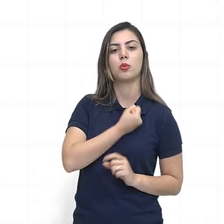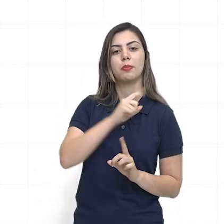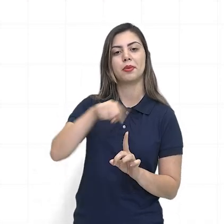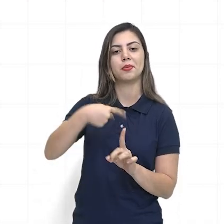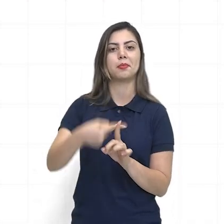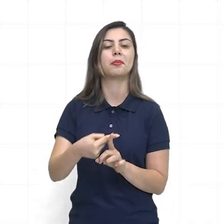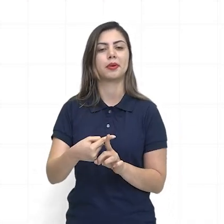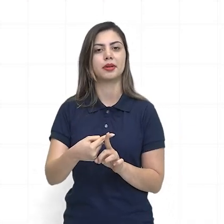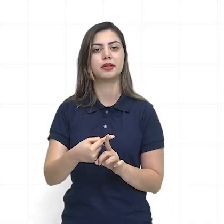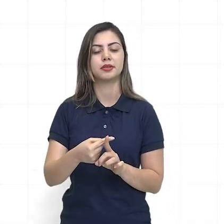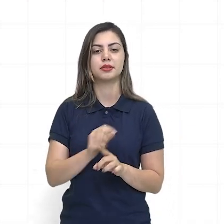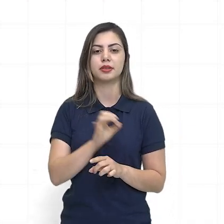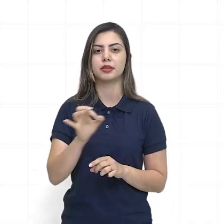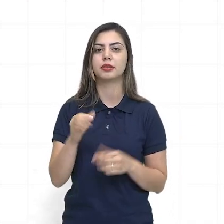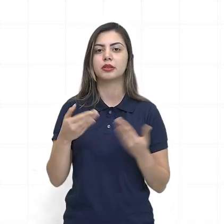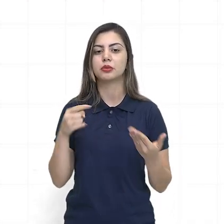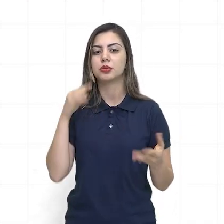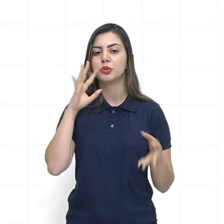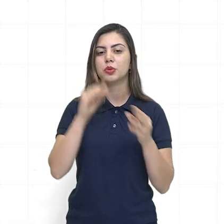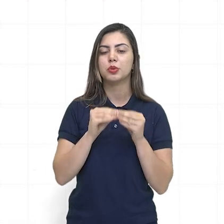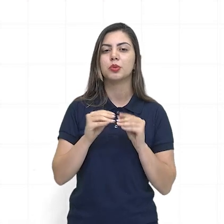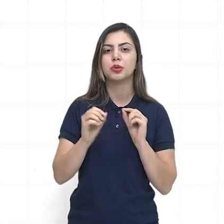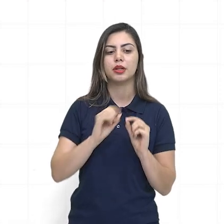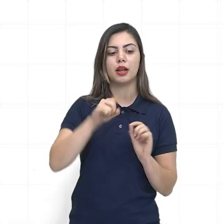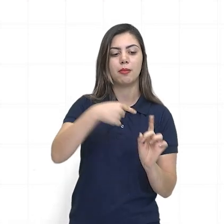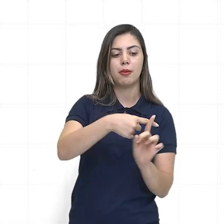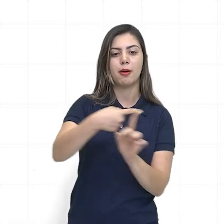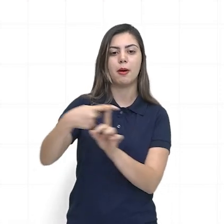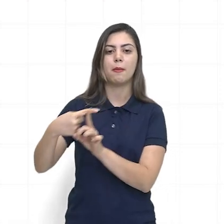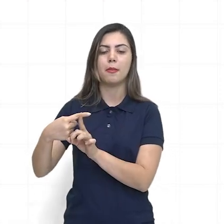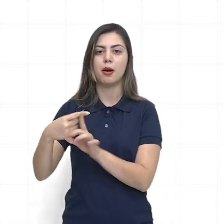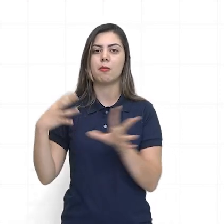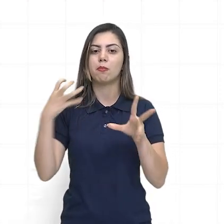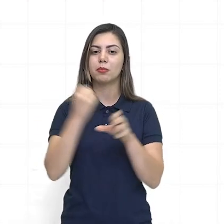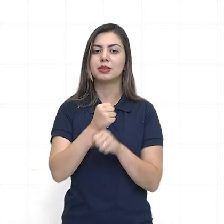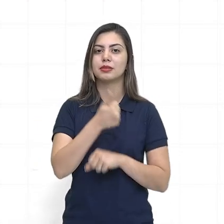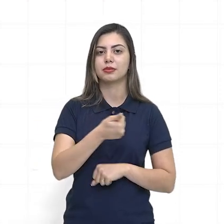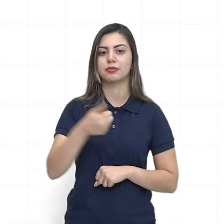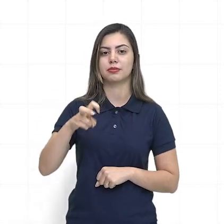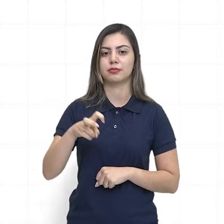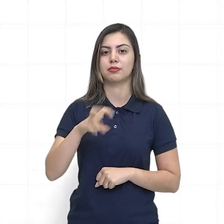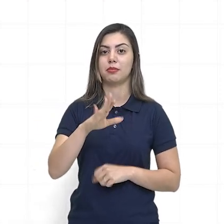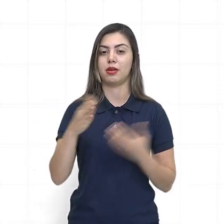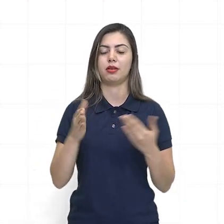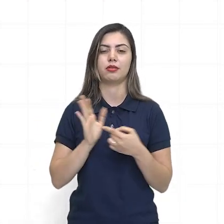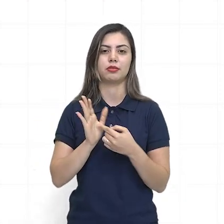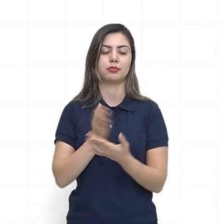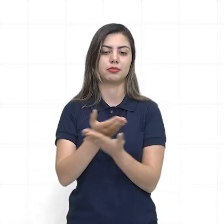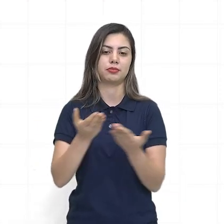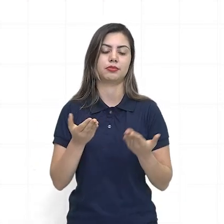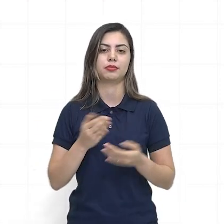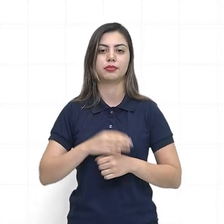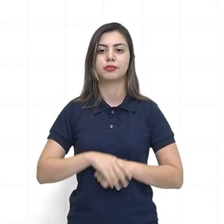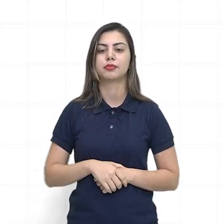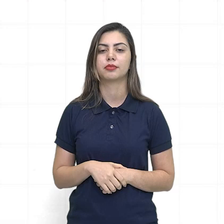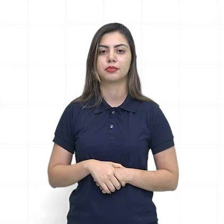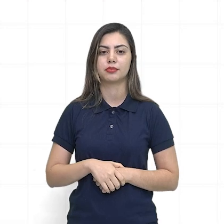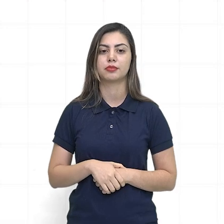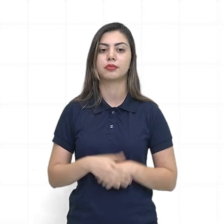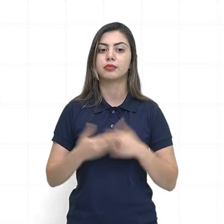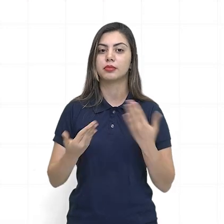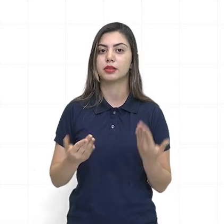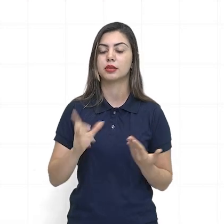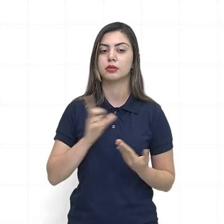Eu sei que a soma dessas partes vai ter que dar 115. Então, vejamos aqui a situação. Olha. Então, eu tenho